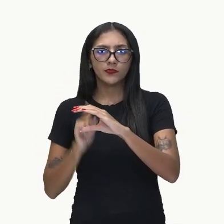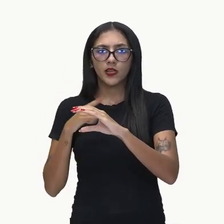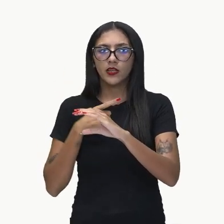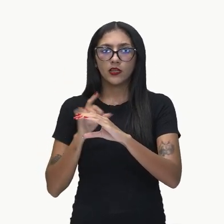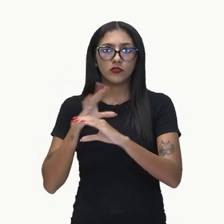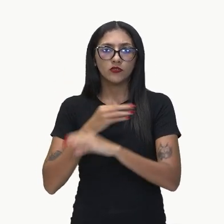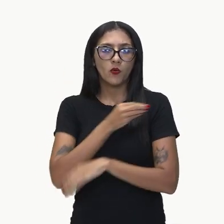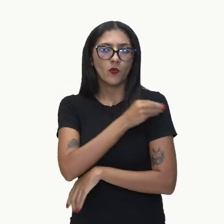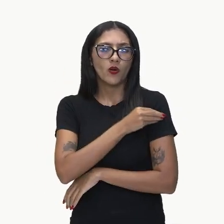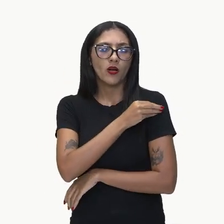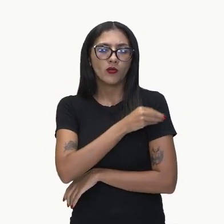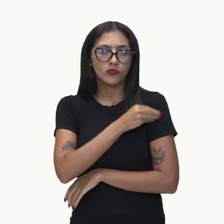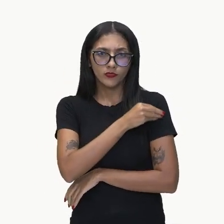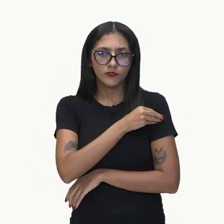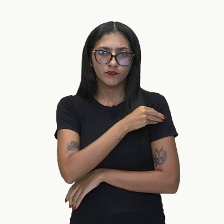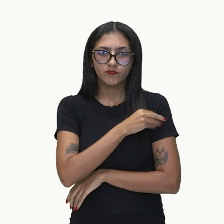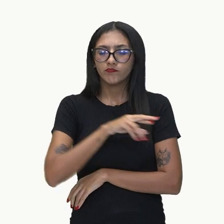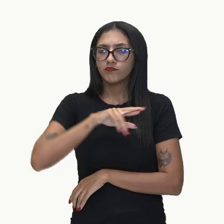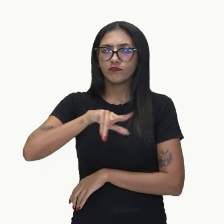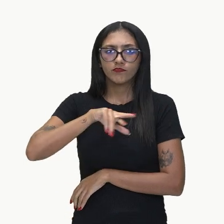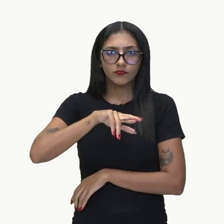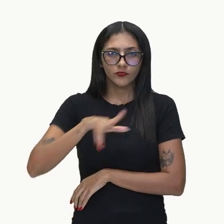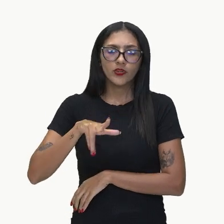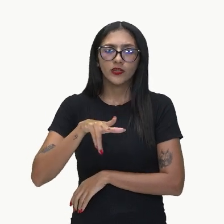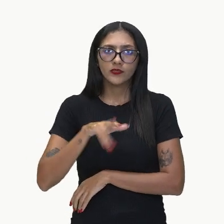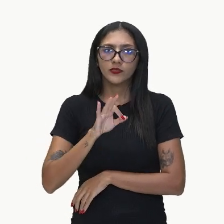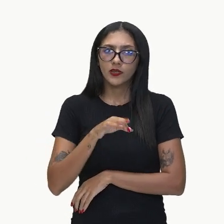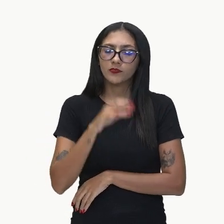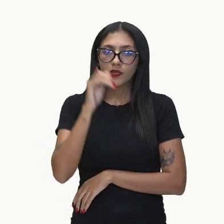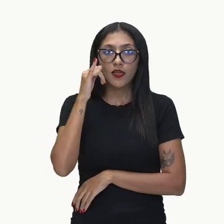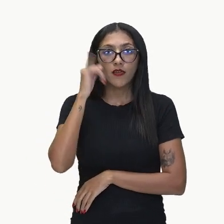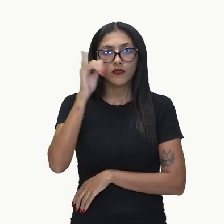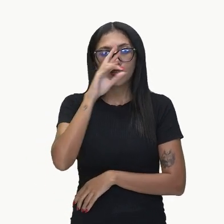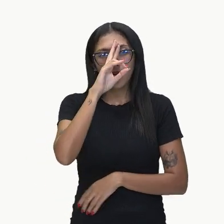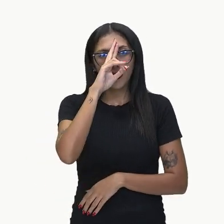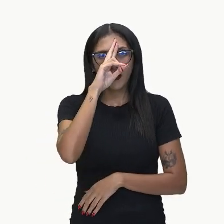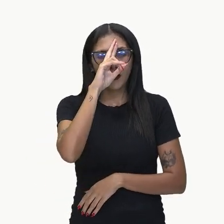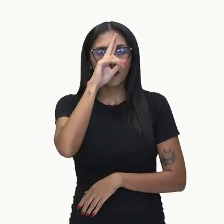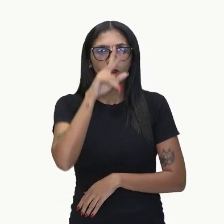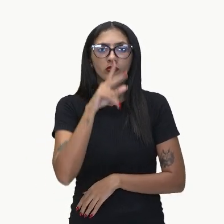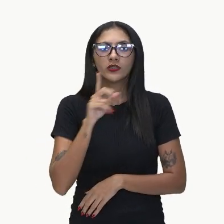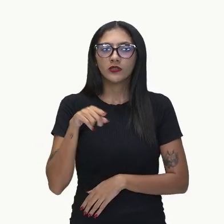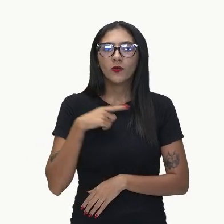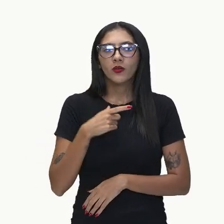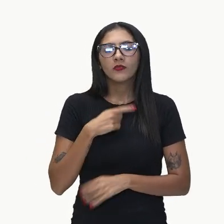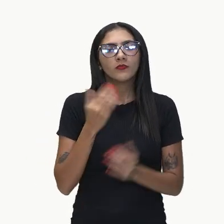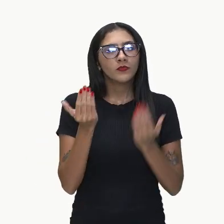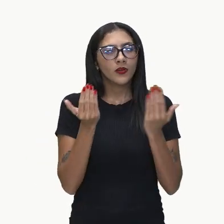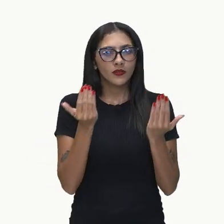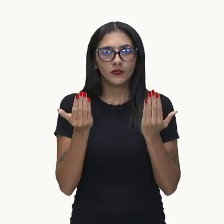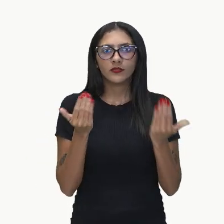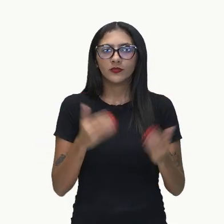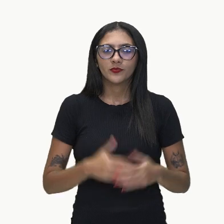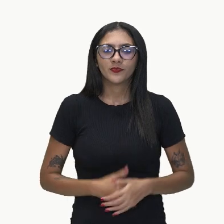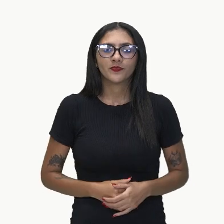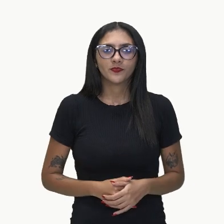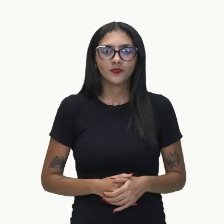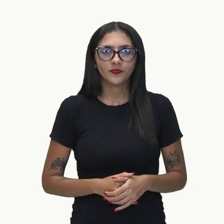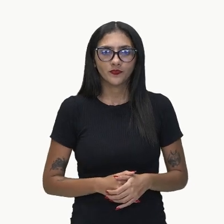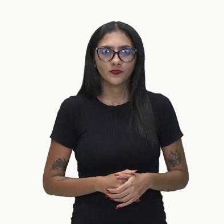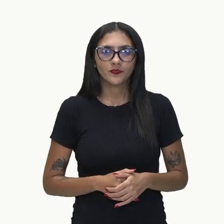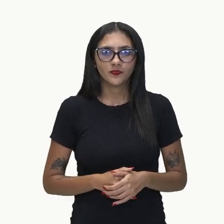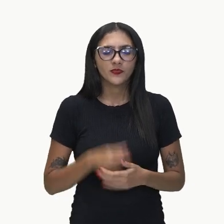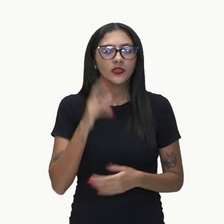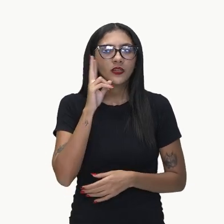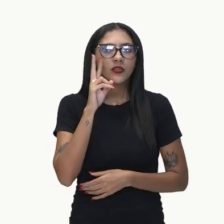álcool. Não podem confundir. Então, esses compostos, a diferença entre esses compostos. O que é fenol,